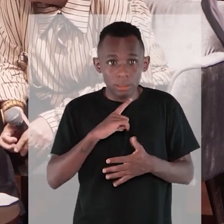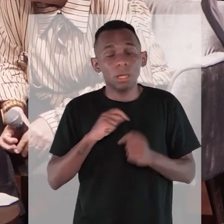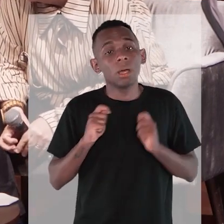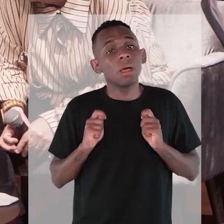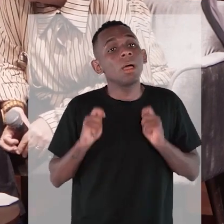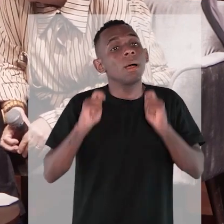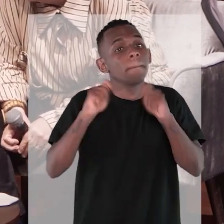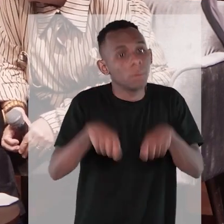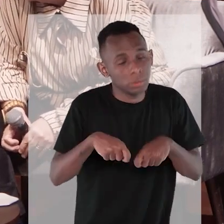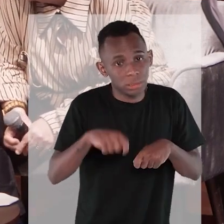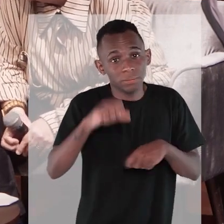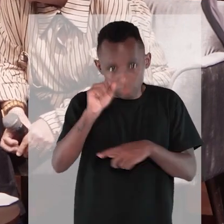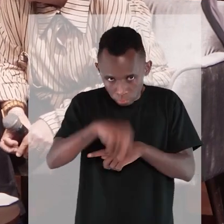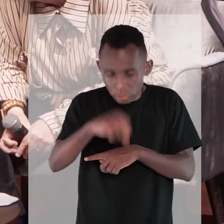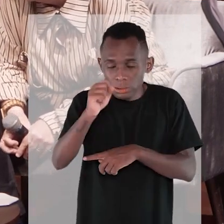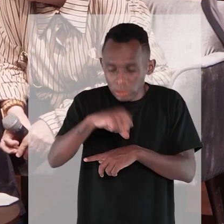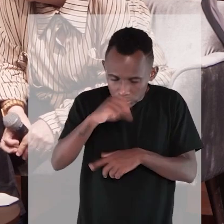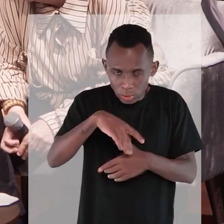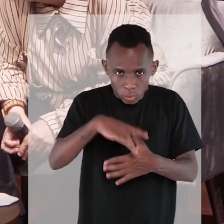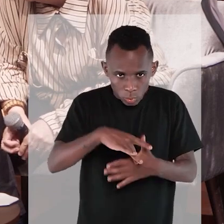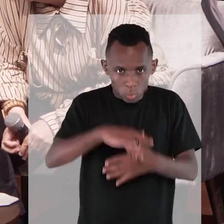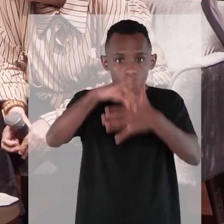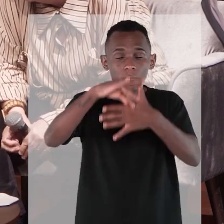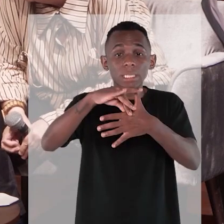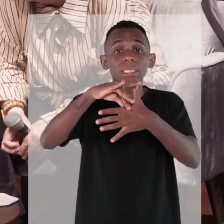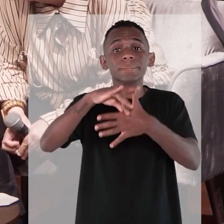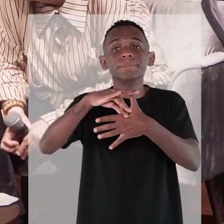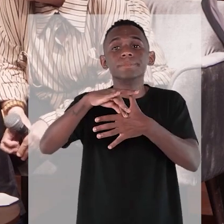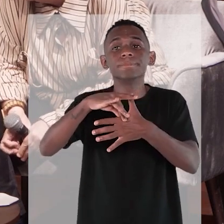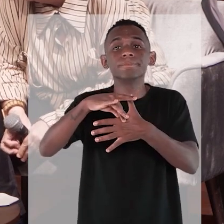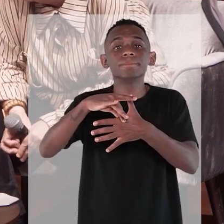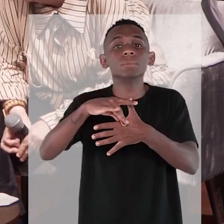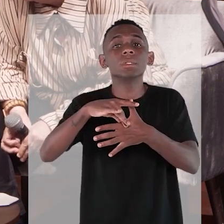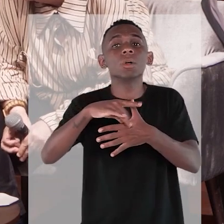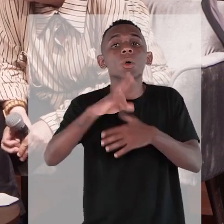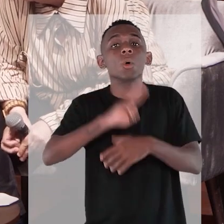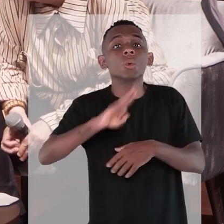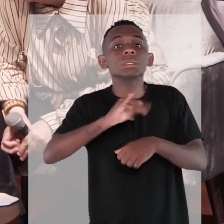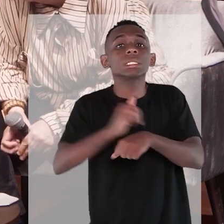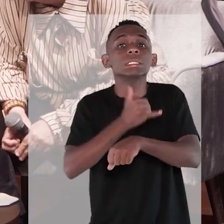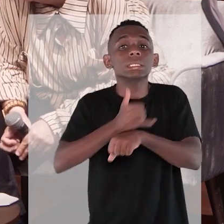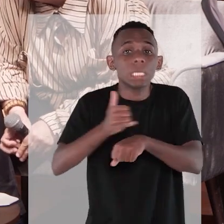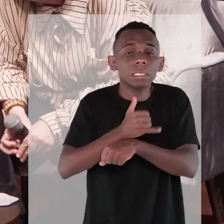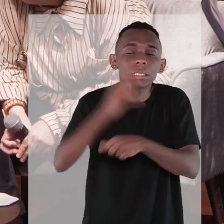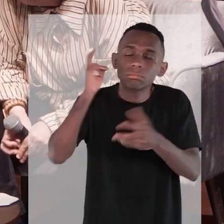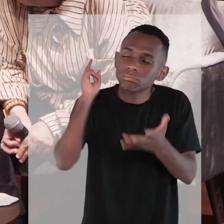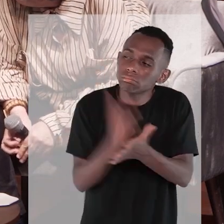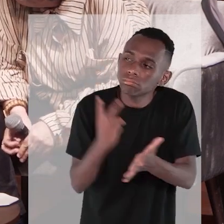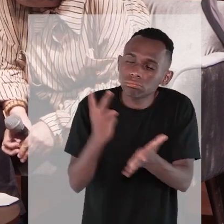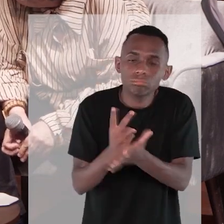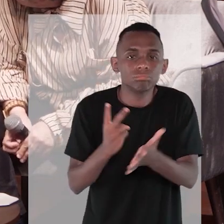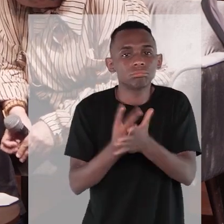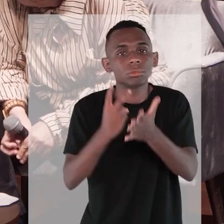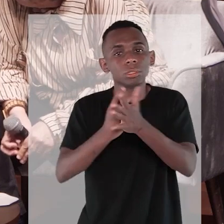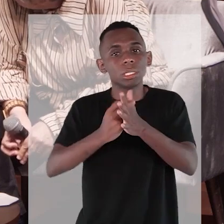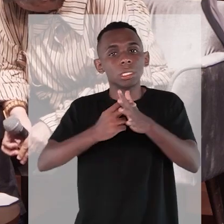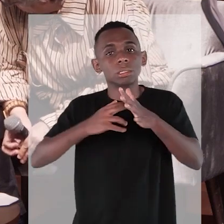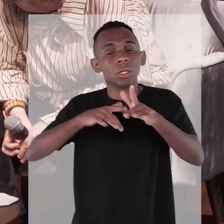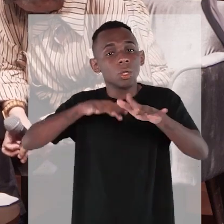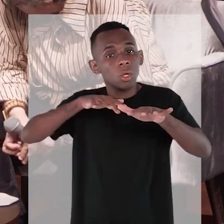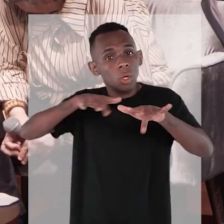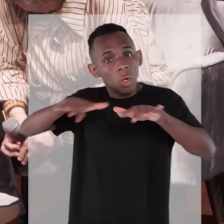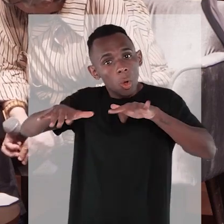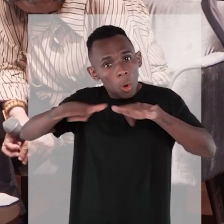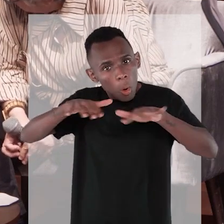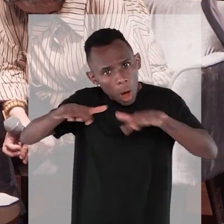possível, sim, que um líder carismático seja capaz de se utilizar continuamente da mobilização de